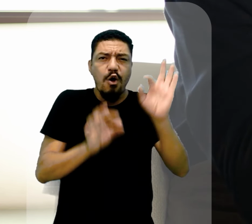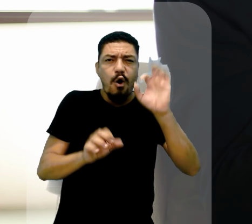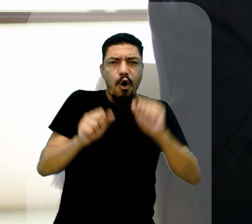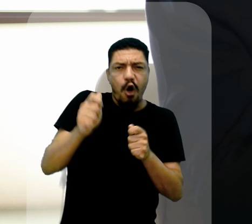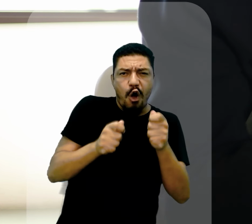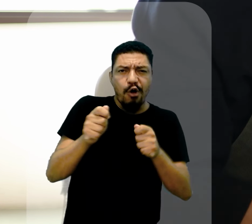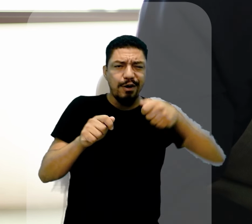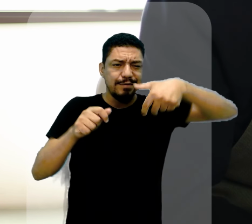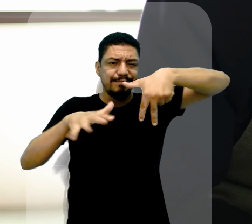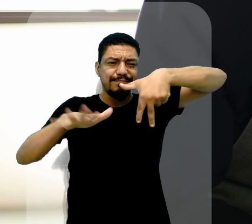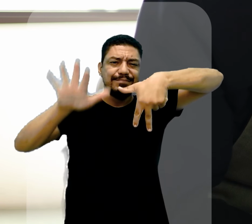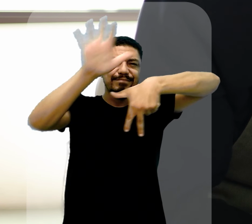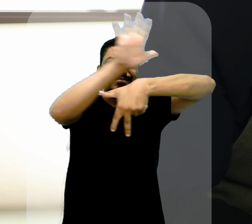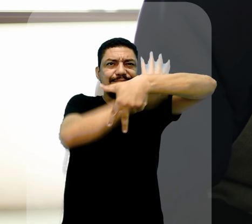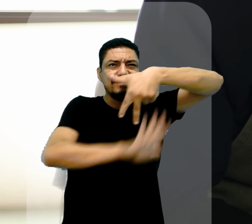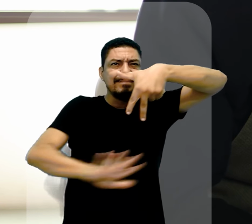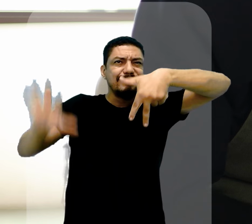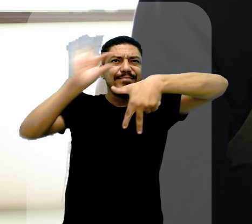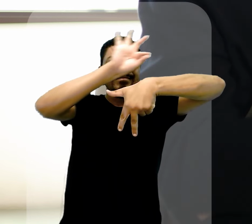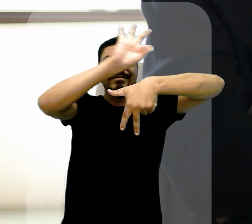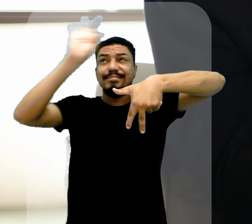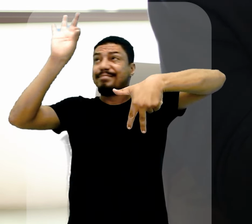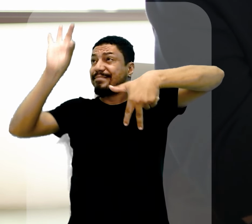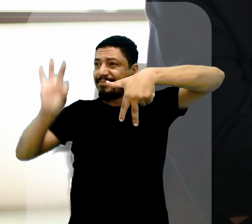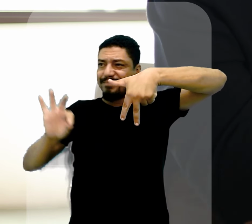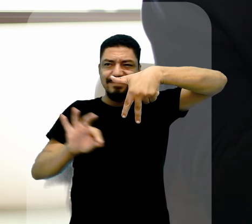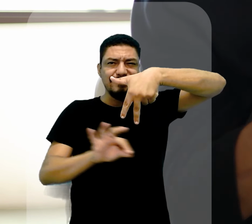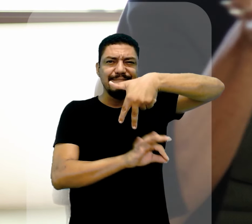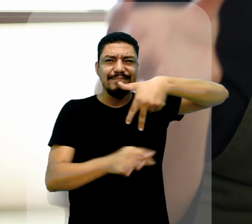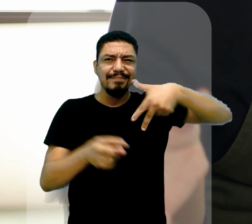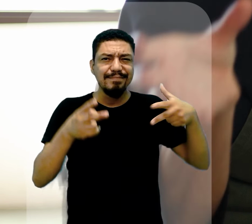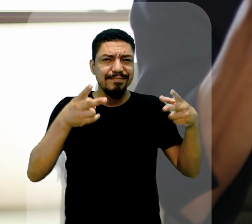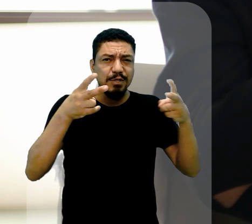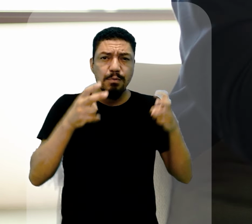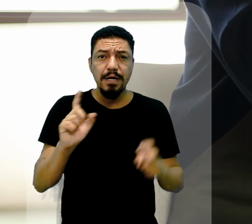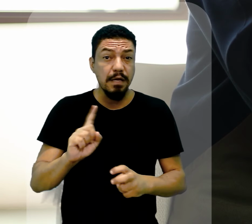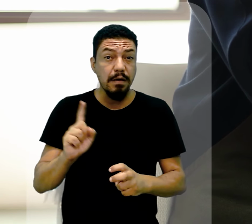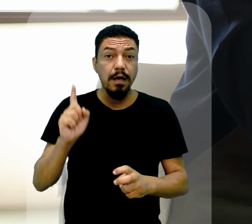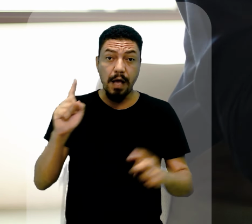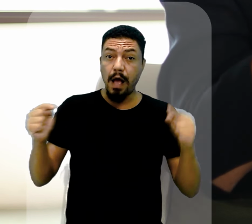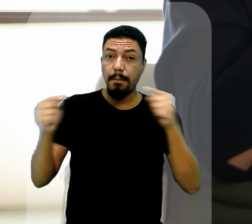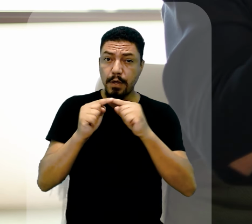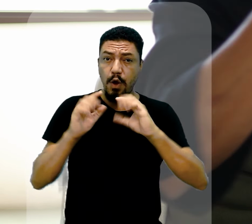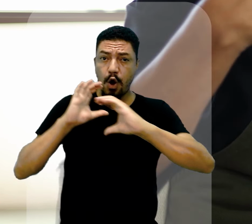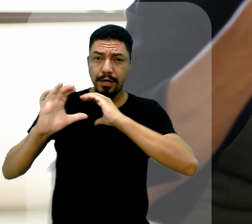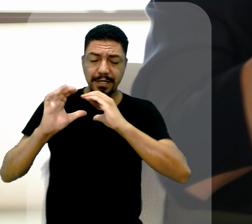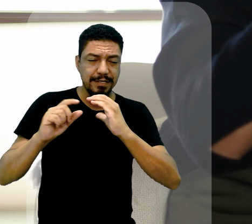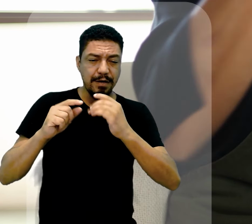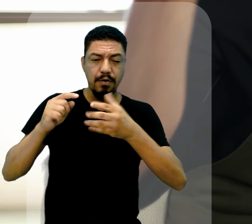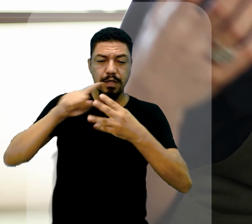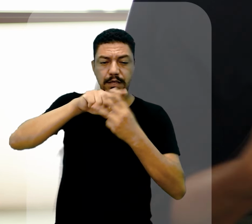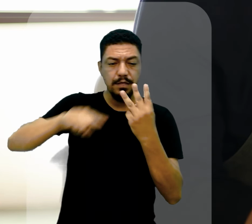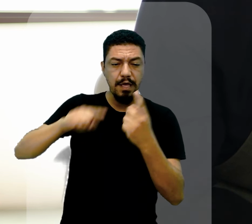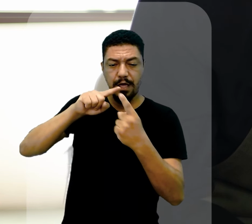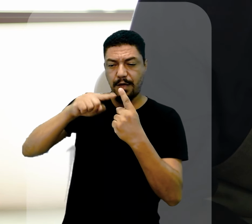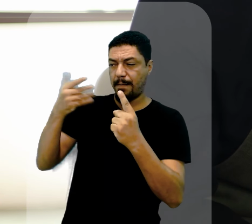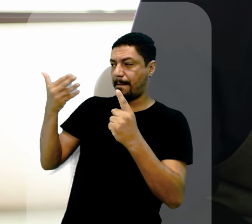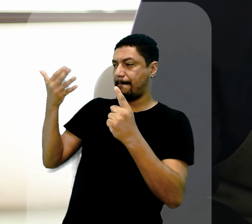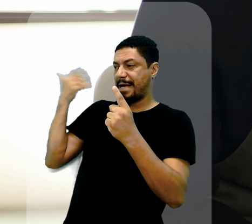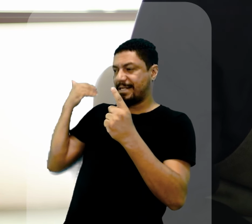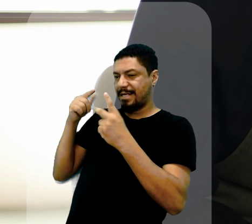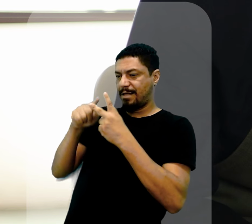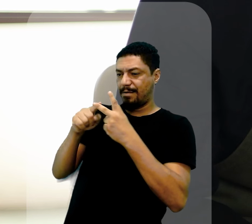das silhuetas tão nítidas. E isso é uma conversa entre o passado, o presente e o que eu interpreto